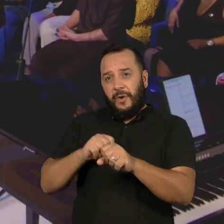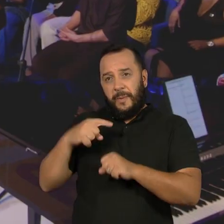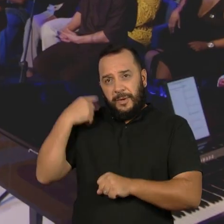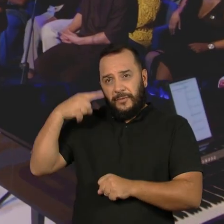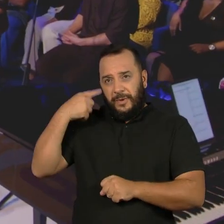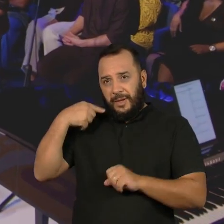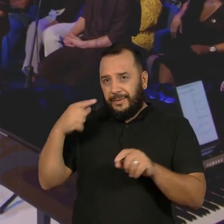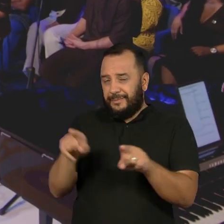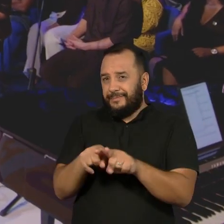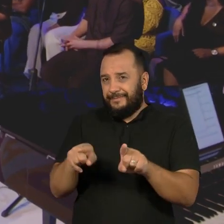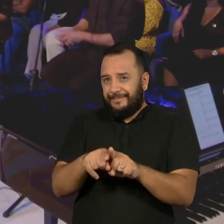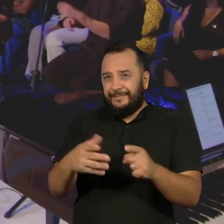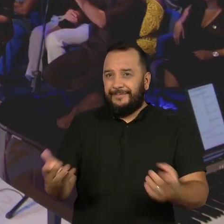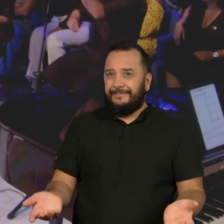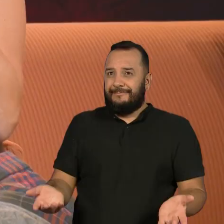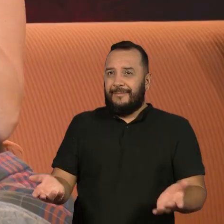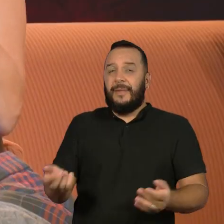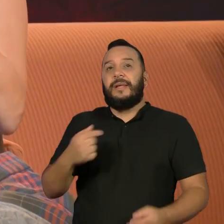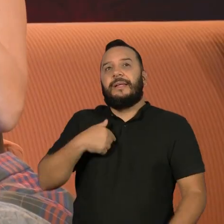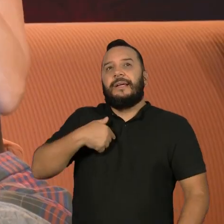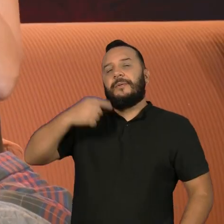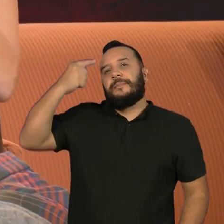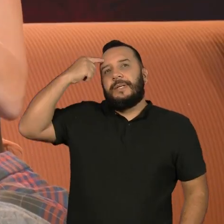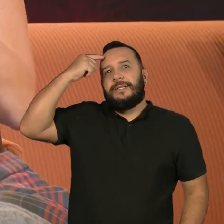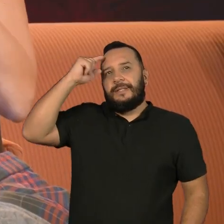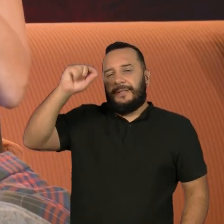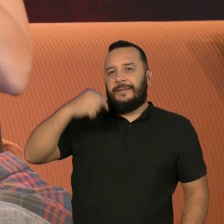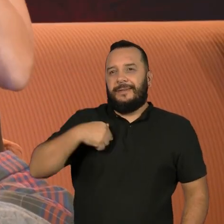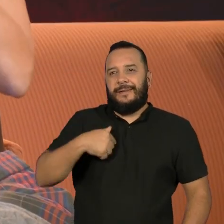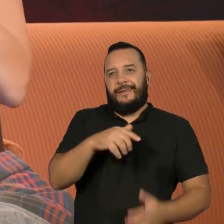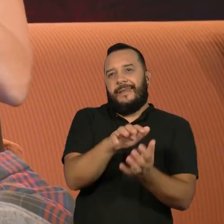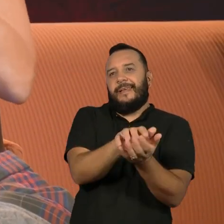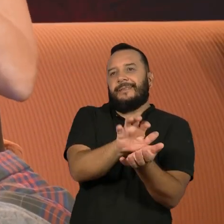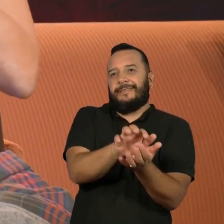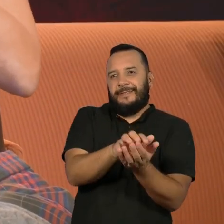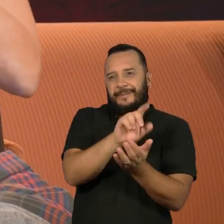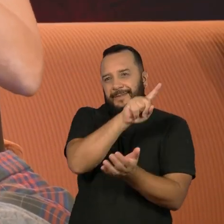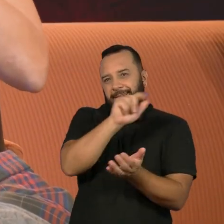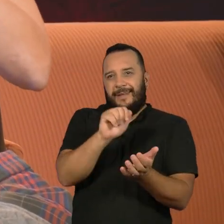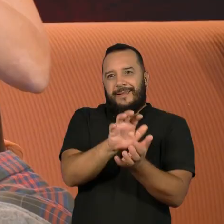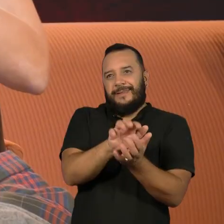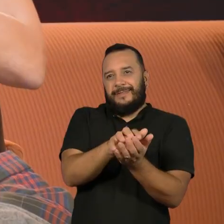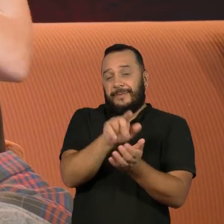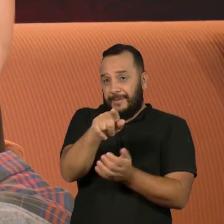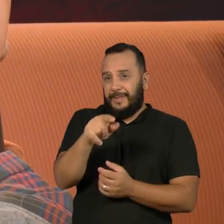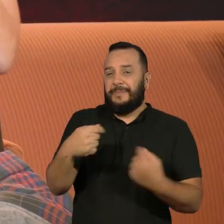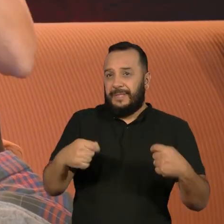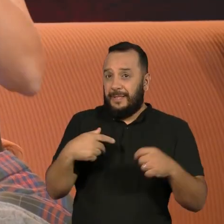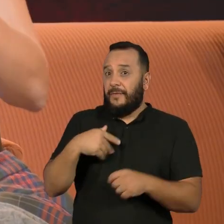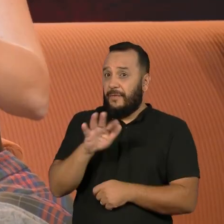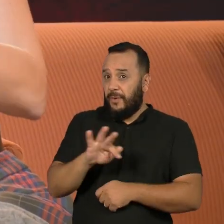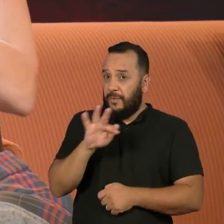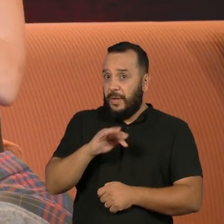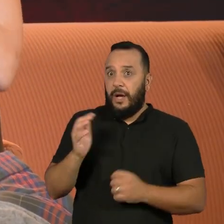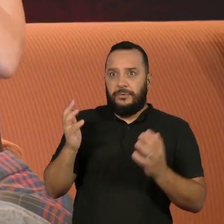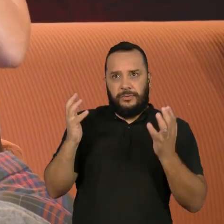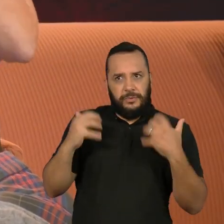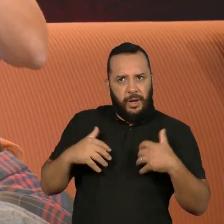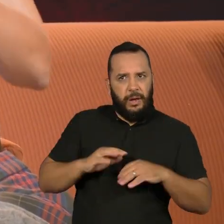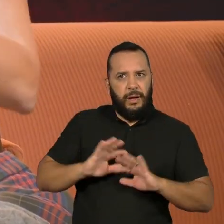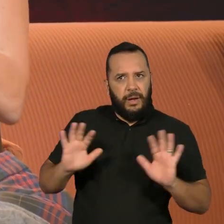E tinha aquela coisa também na minha cabeça, né? Que é a coisa, enfim, de Recife, né? De que você tem que fazer uma faculdade séria,